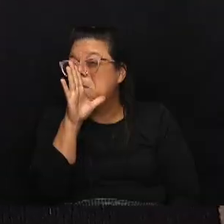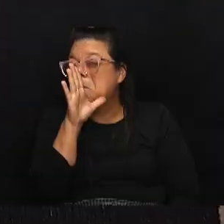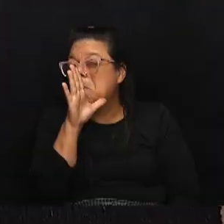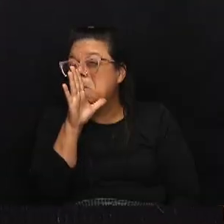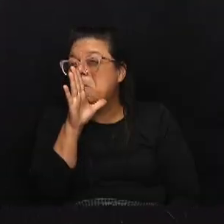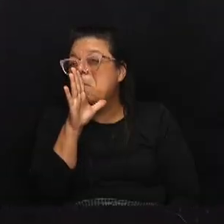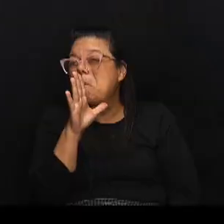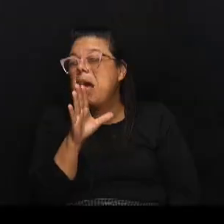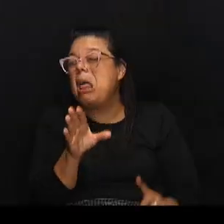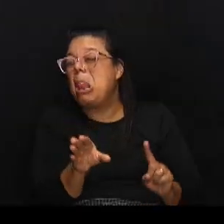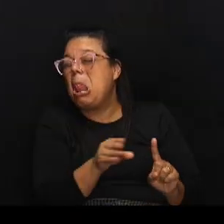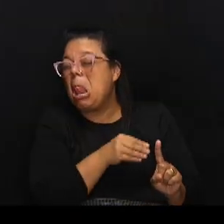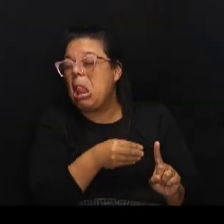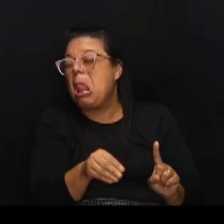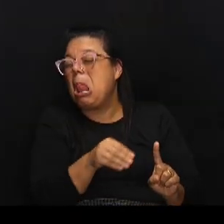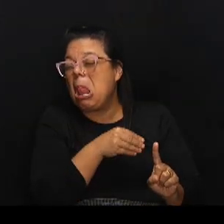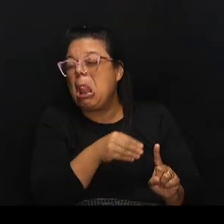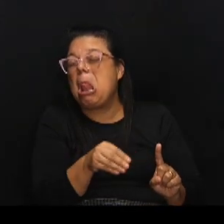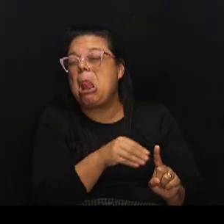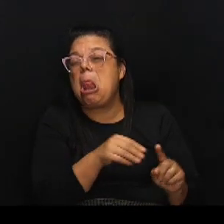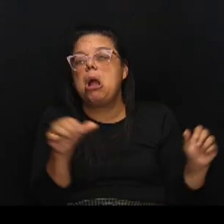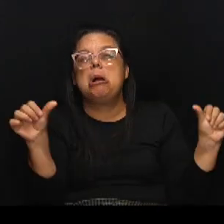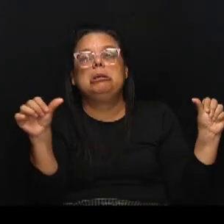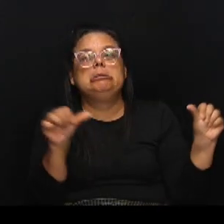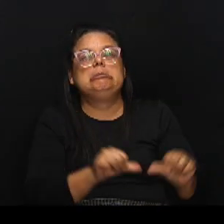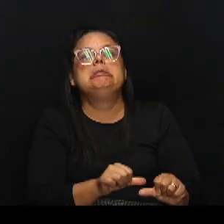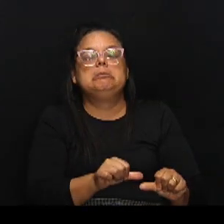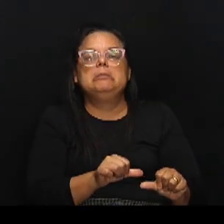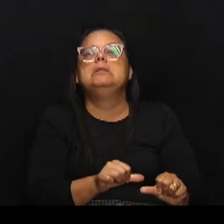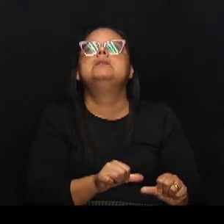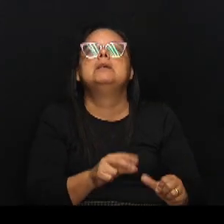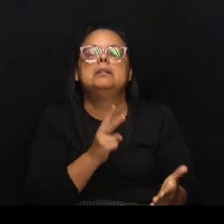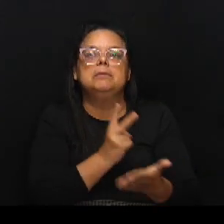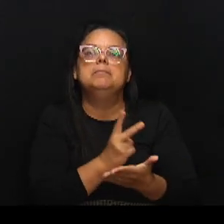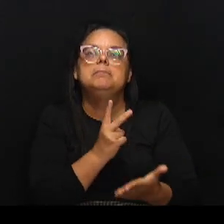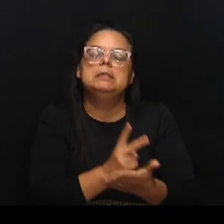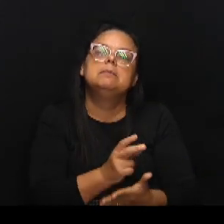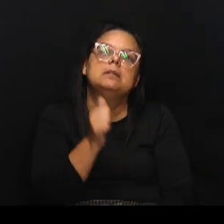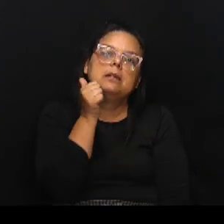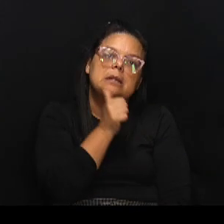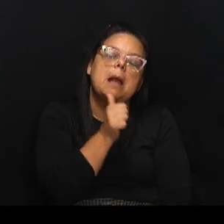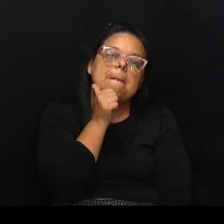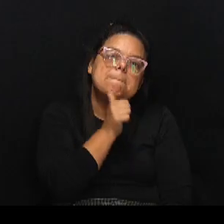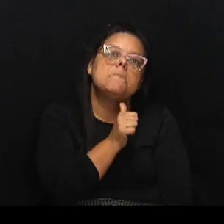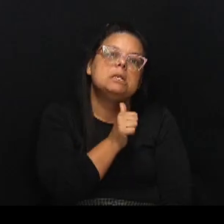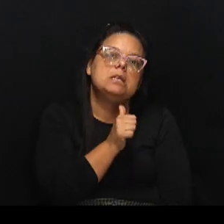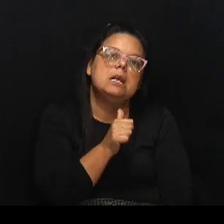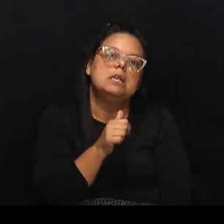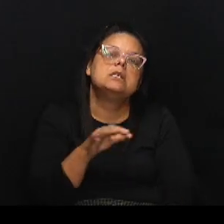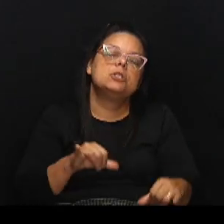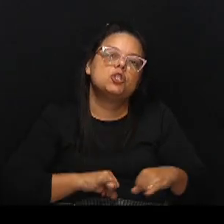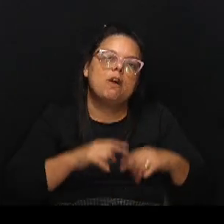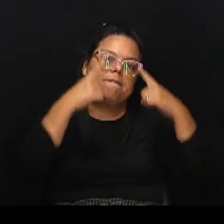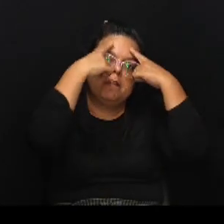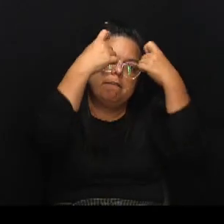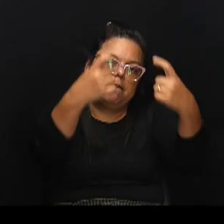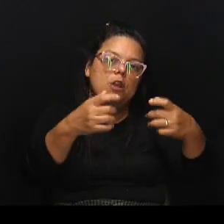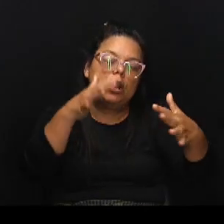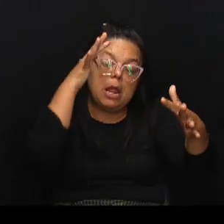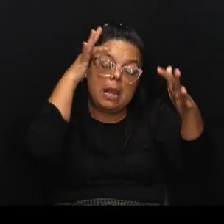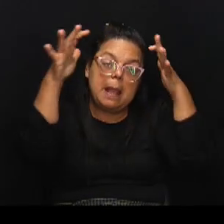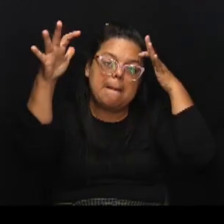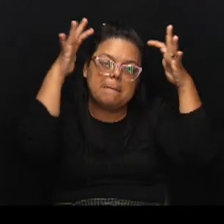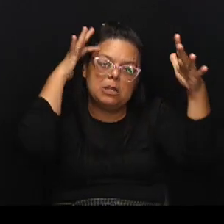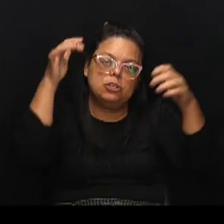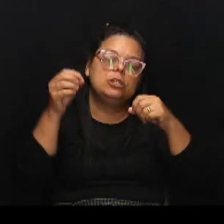de vulnerabilidade, pior vai ser o estado no qual a mulher é submetida à violência. Então imagine todas as violências que essa mulher